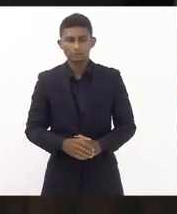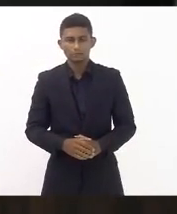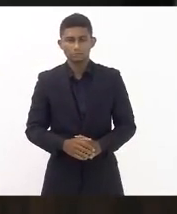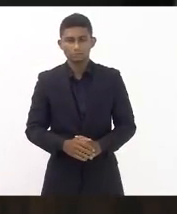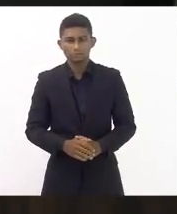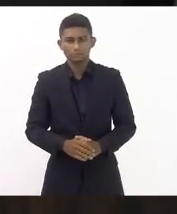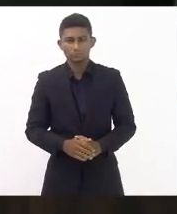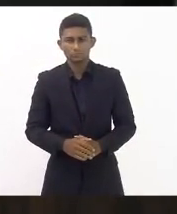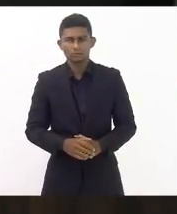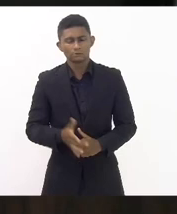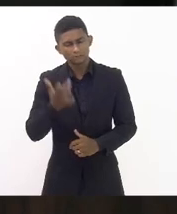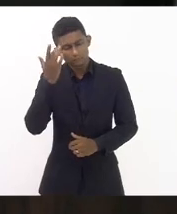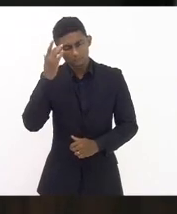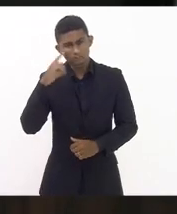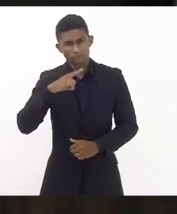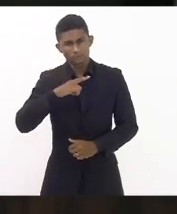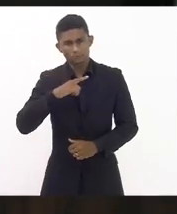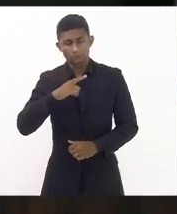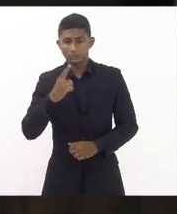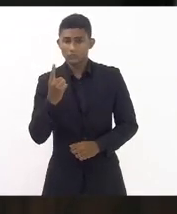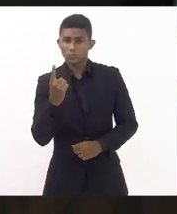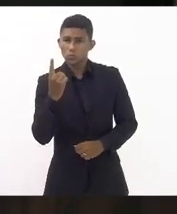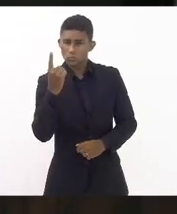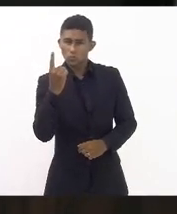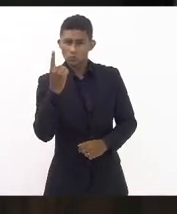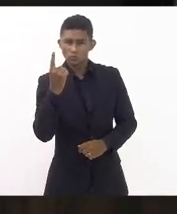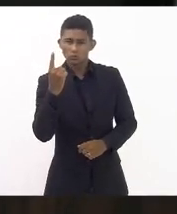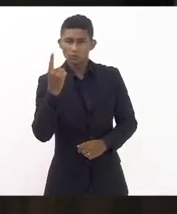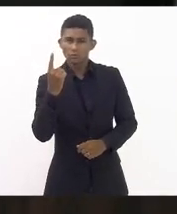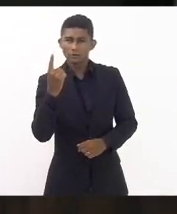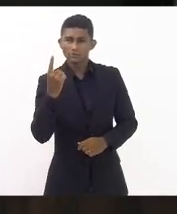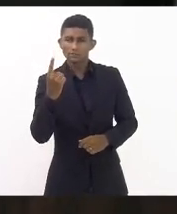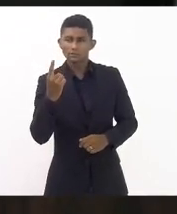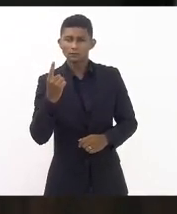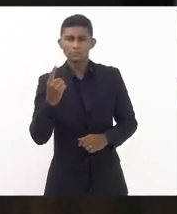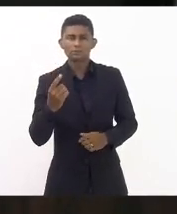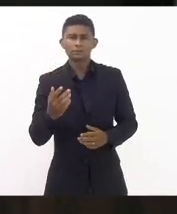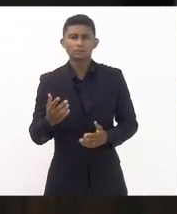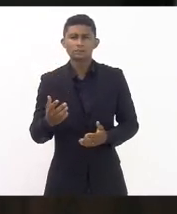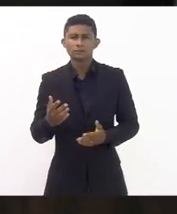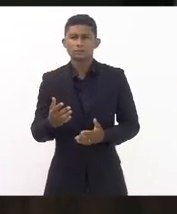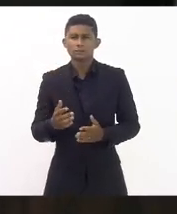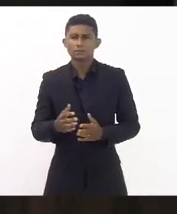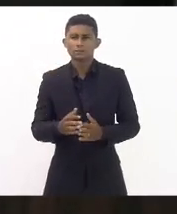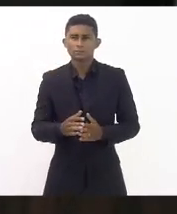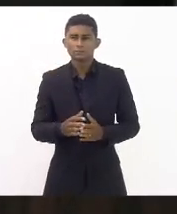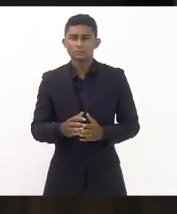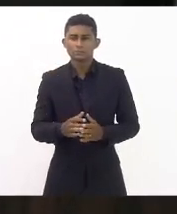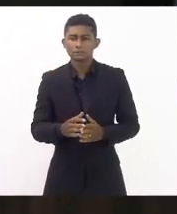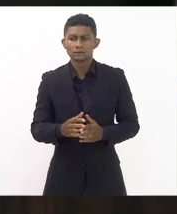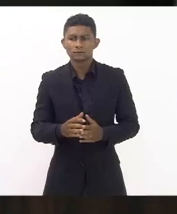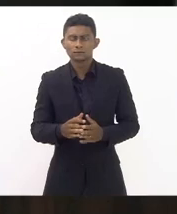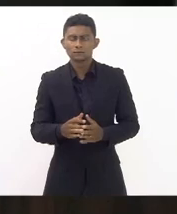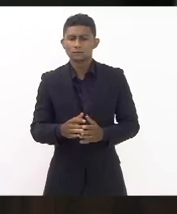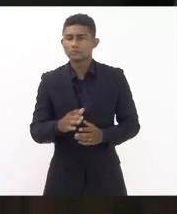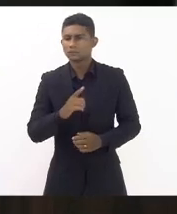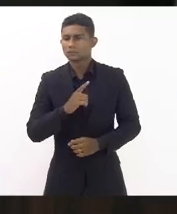acho que tinha uma questão só que precisava fazer, hein, Márcio? Tem uma